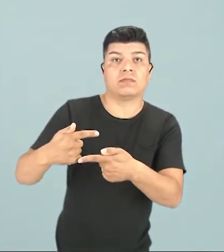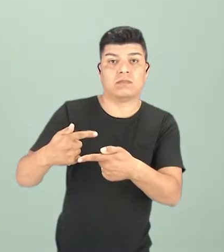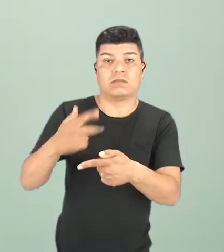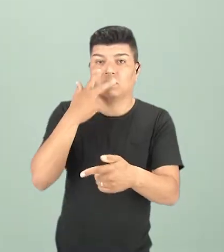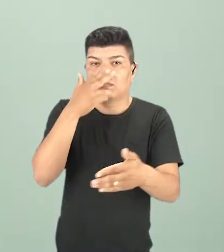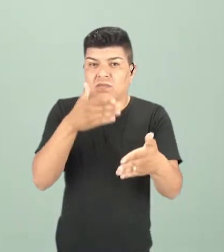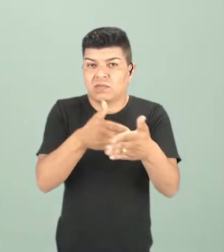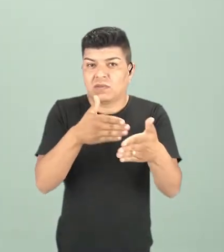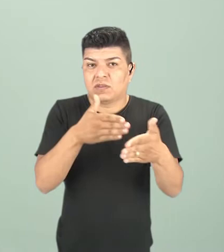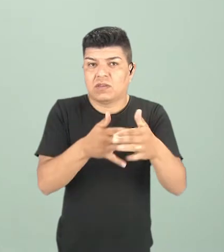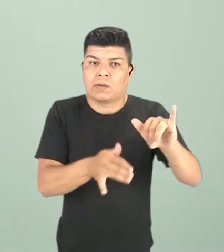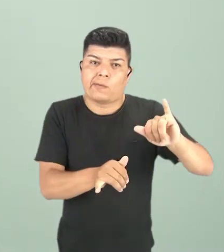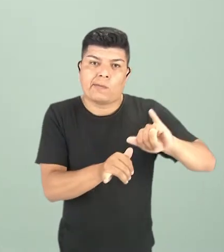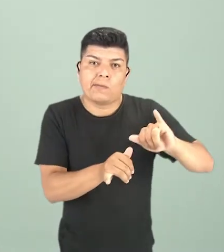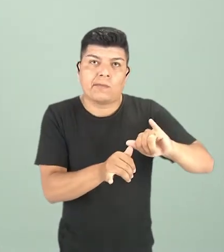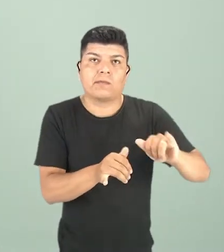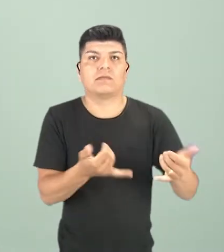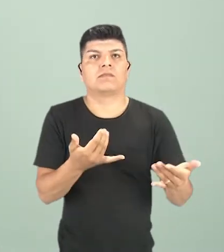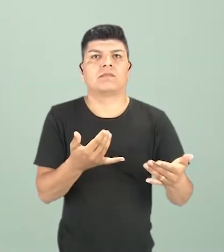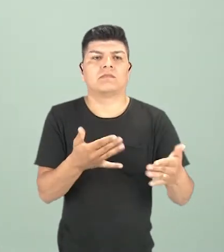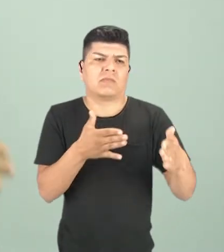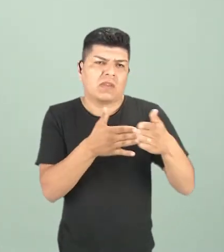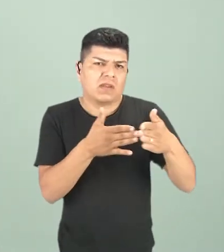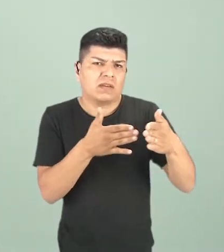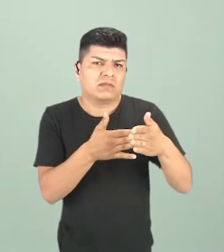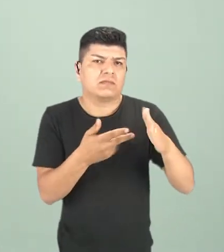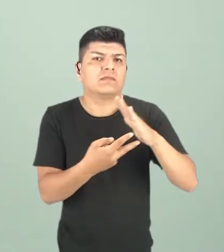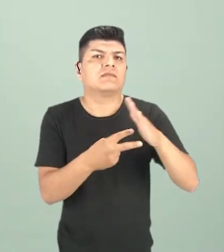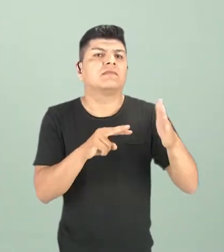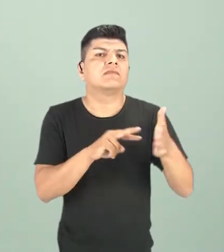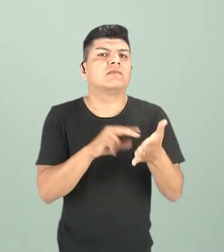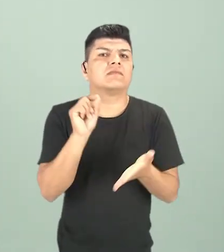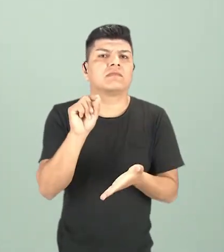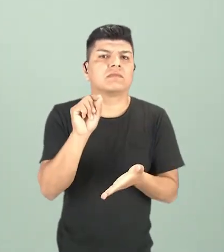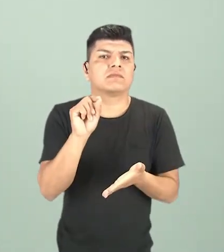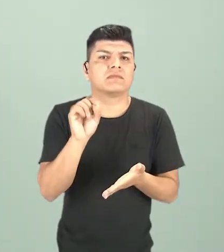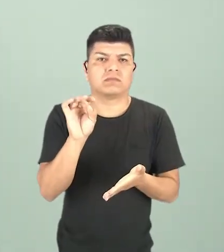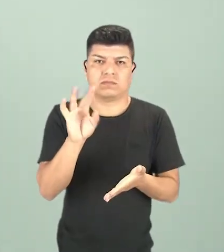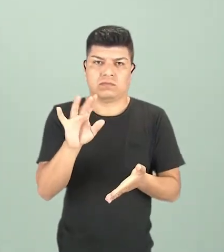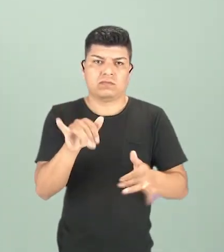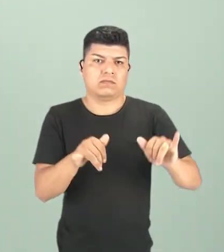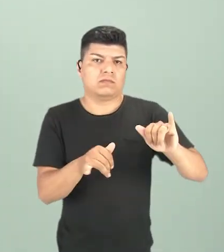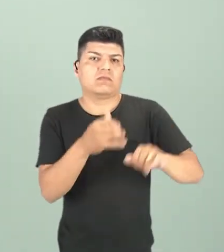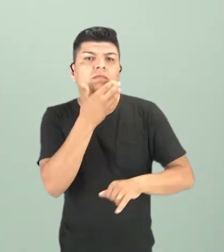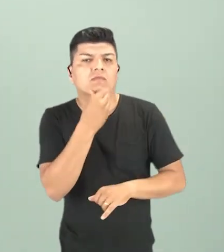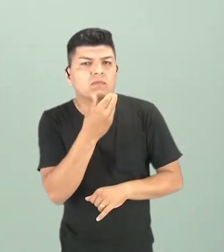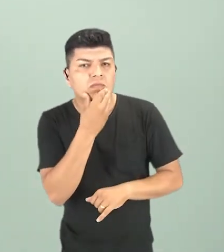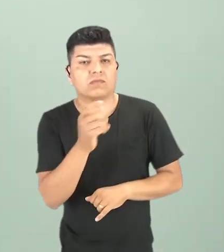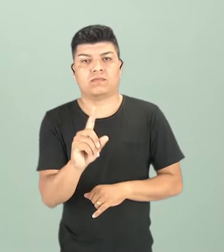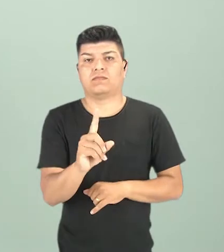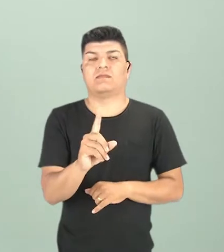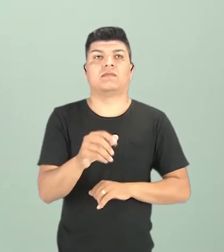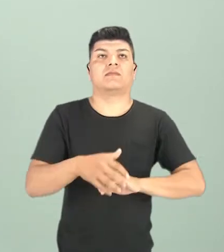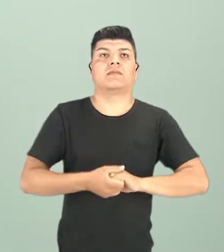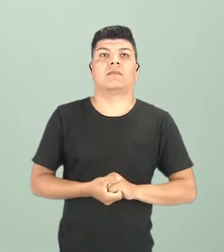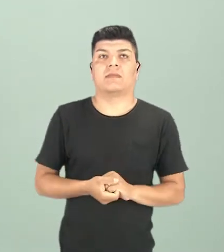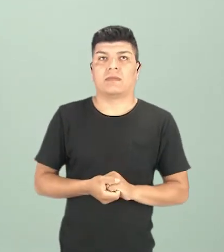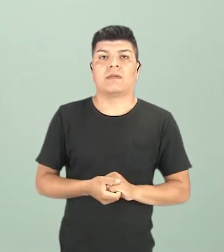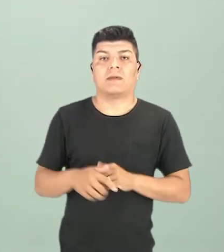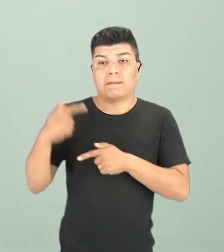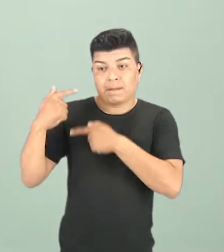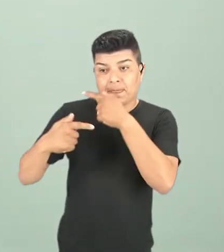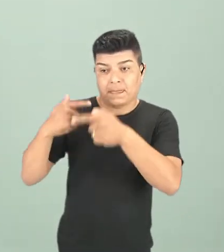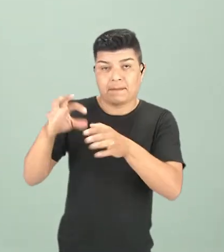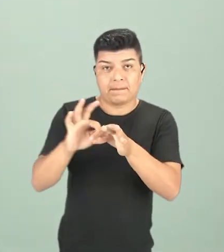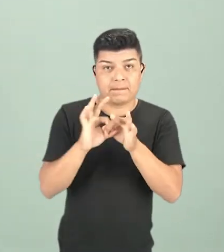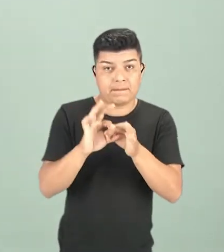sexual restrita ao sexo. Quando eu falo de restrito, eu estou relacionando só ao sexo masculino, então na